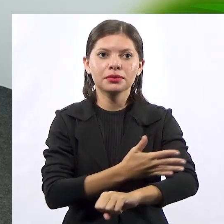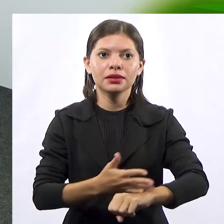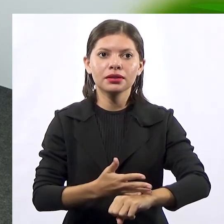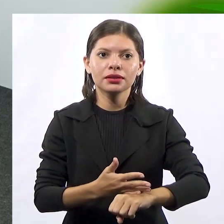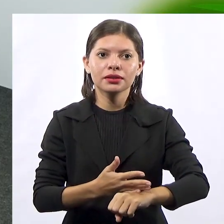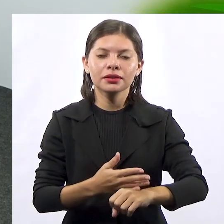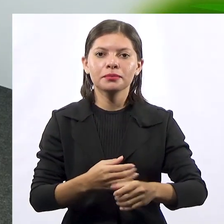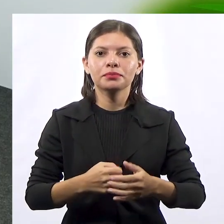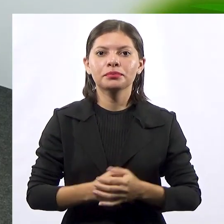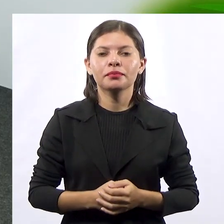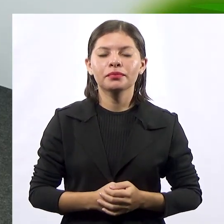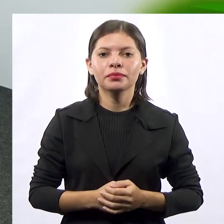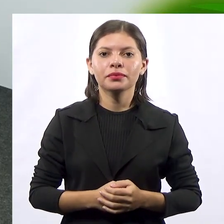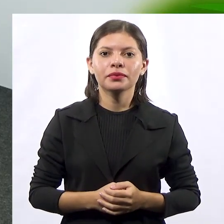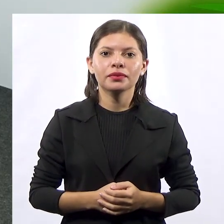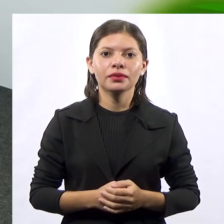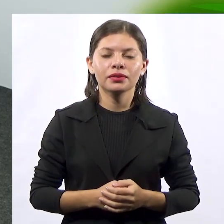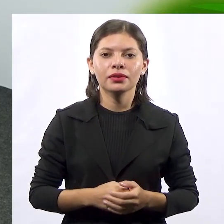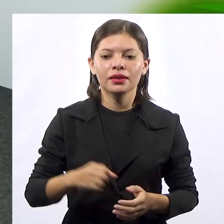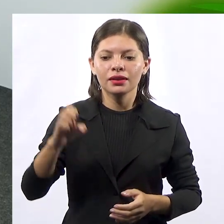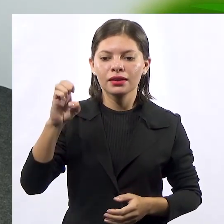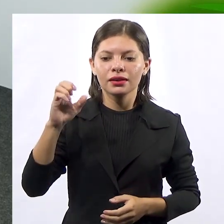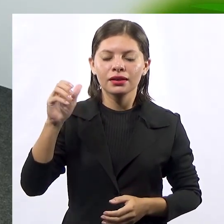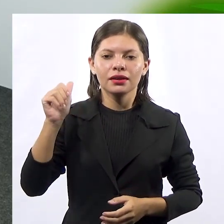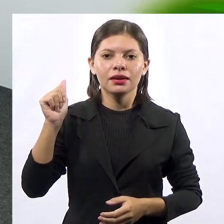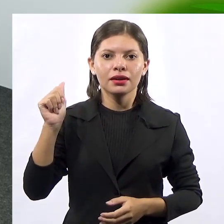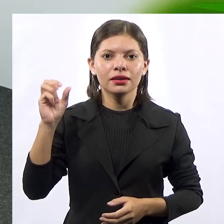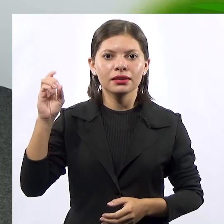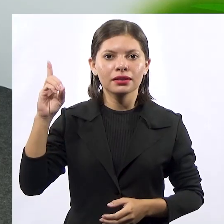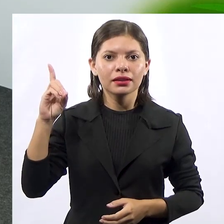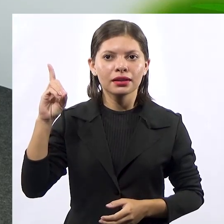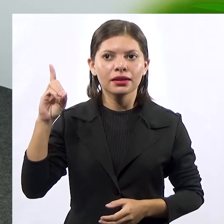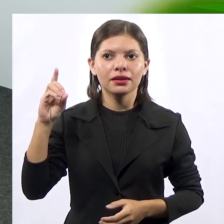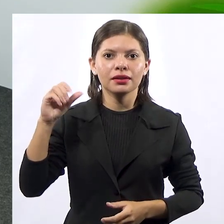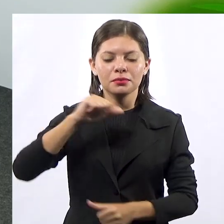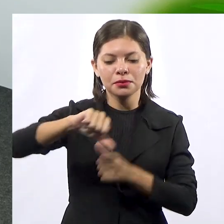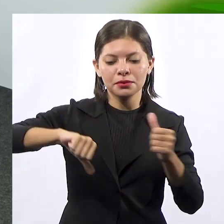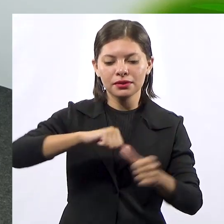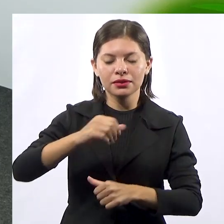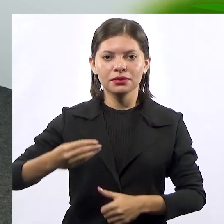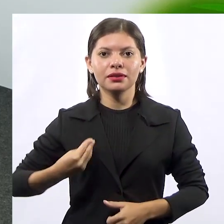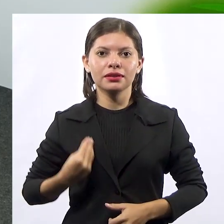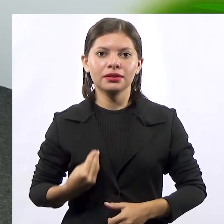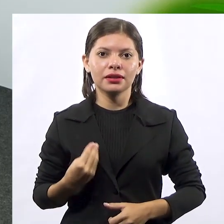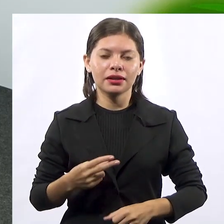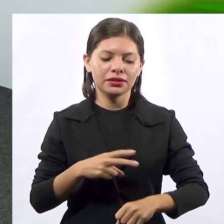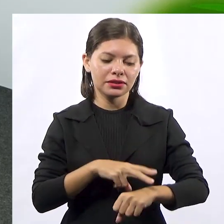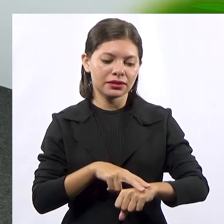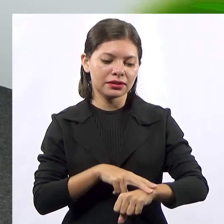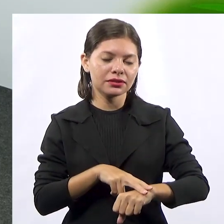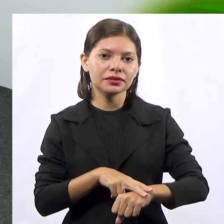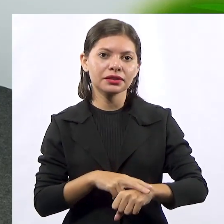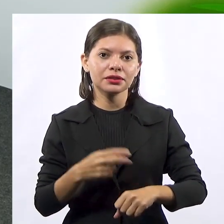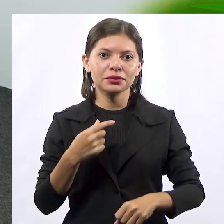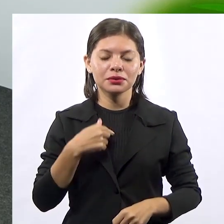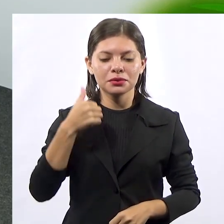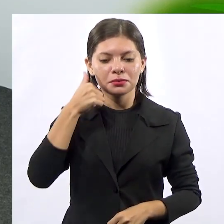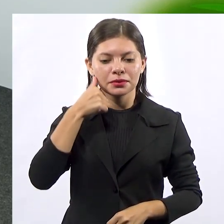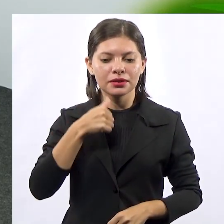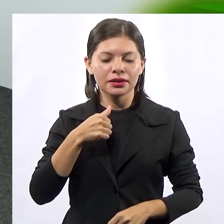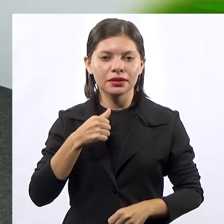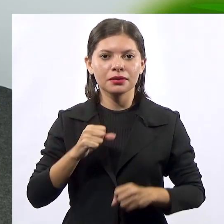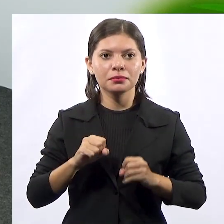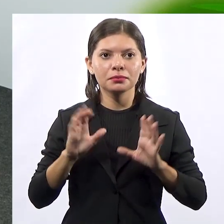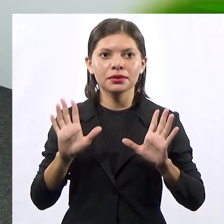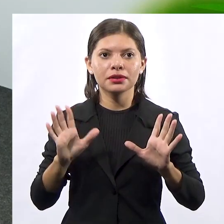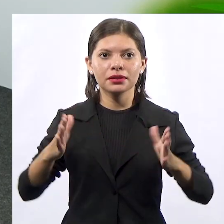lado esquerdo está escrito EAD, Mudando Realidades, em letra verde. Eu sou uma mulher branca, estou